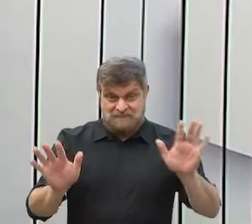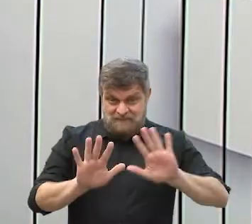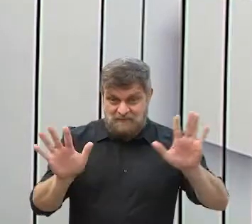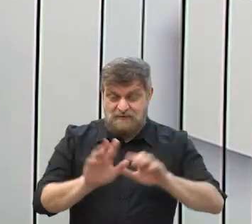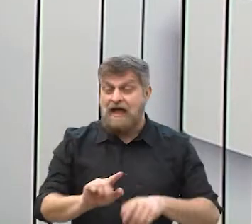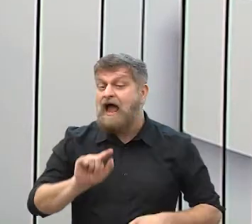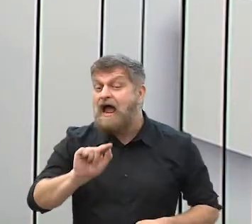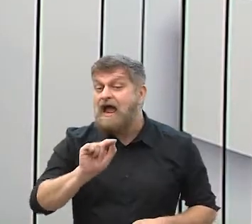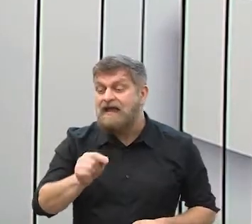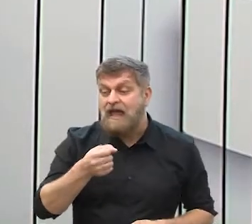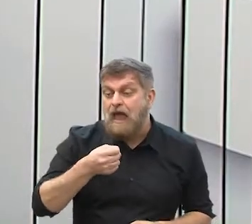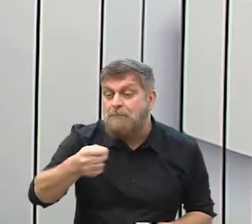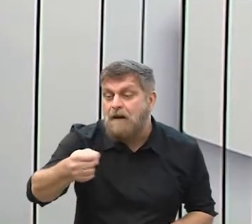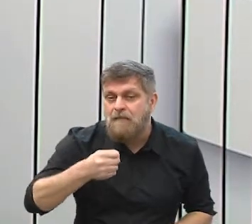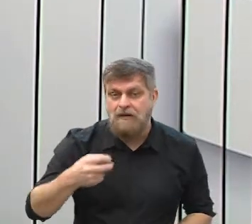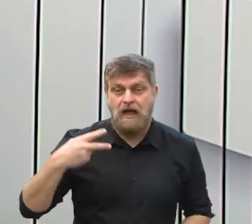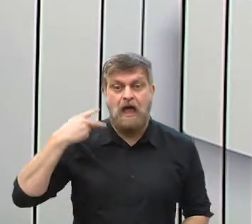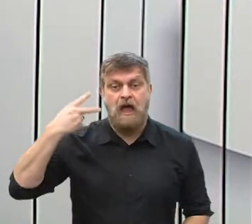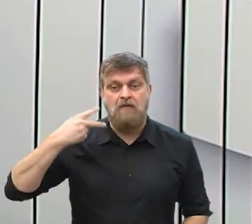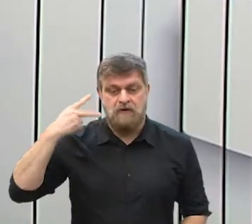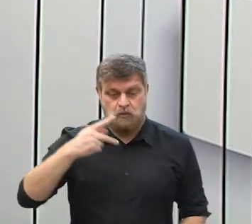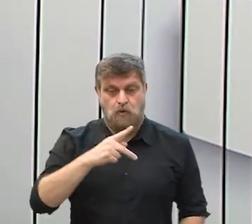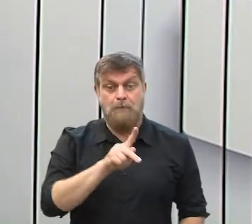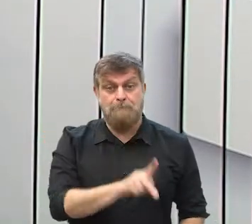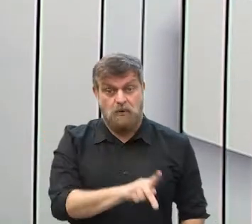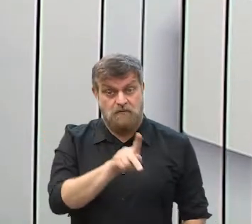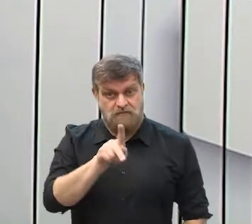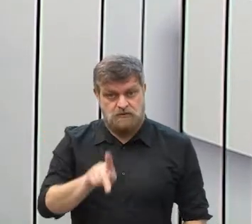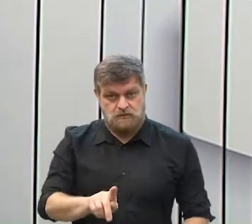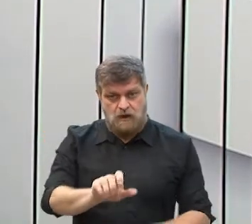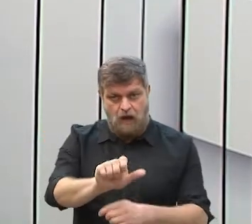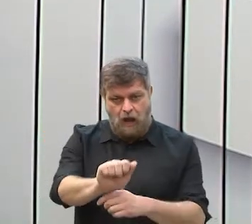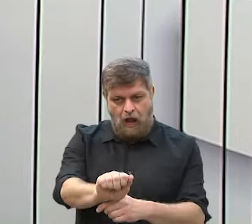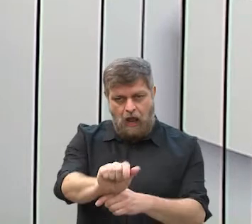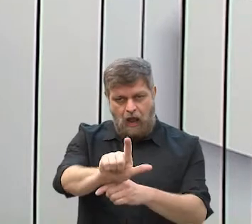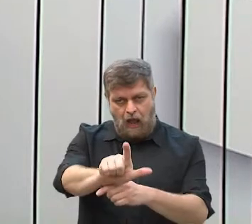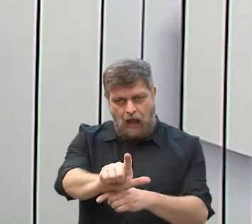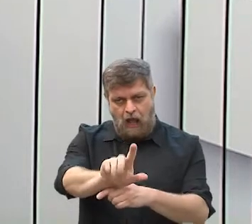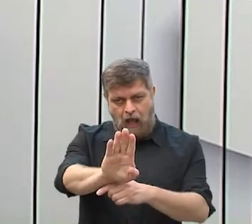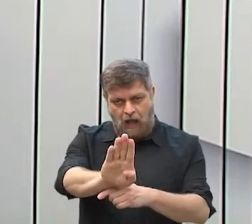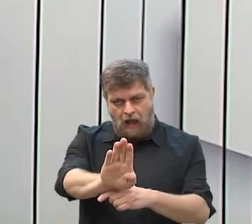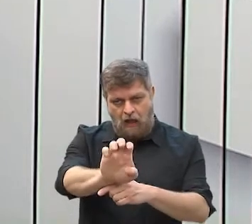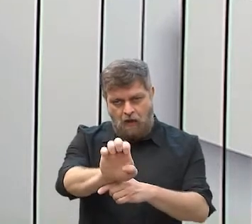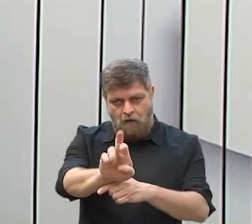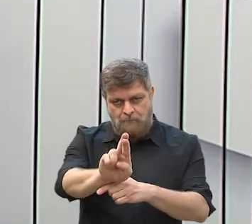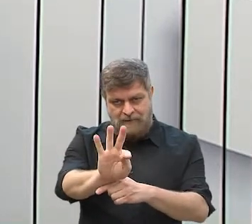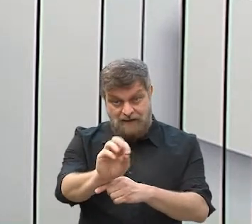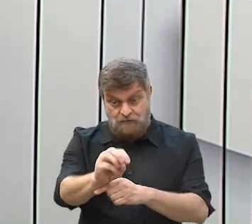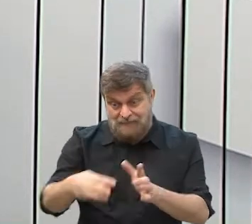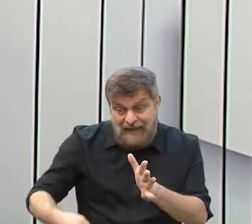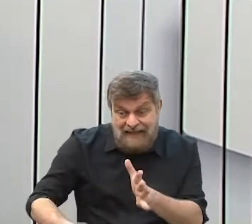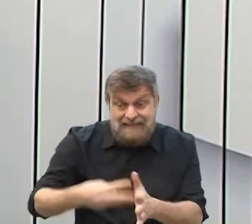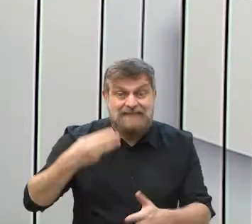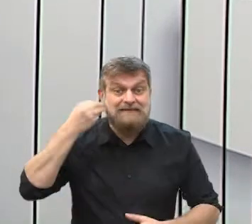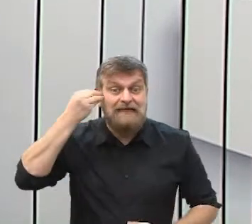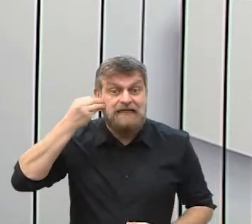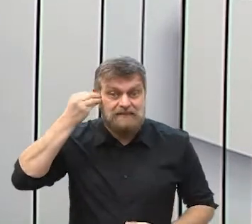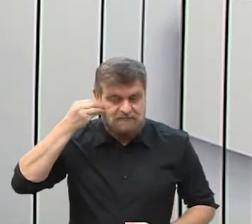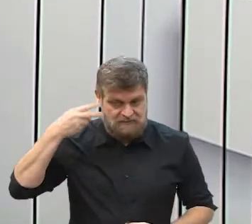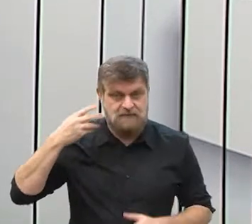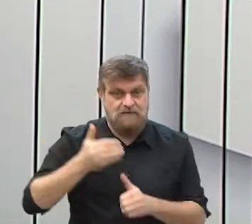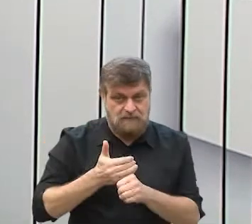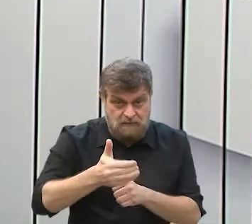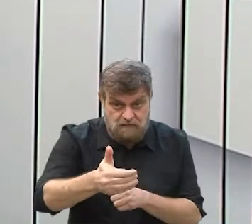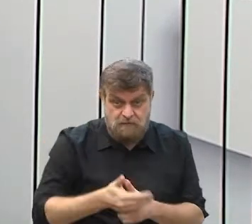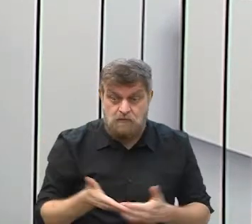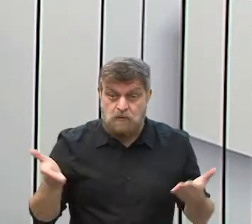Olá, quem está em pauta hoje é o vereador professor Alberto. Ele que está no terceiro mandato consecutivo. Atualmente é membro